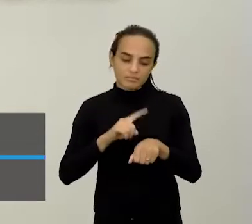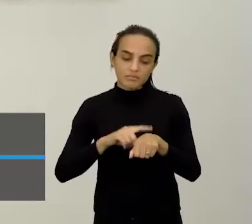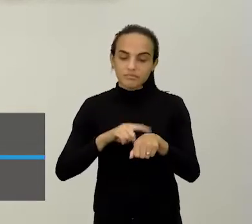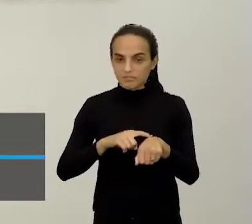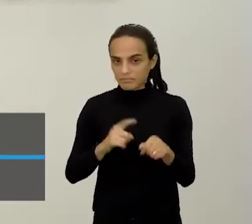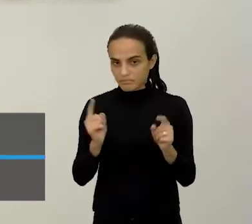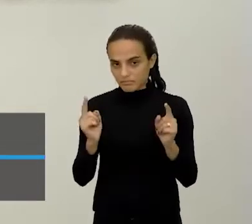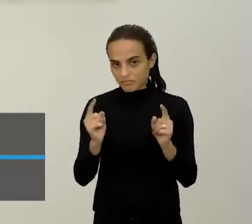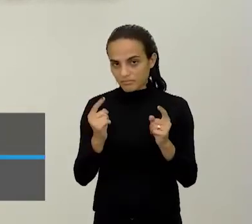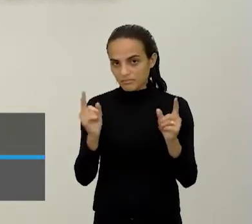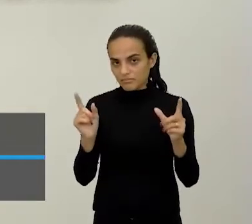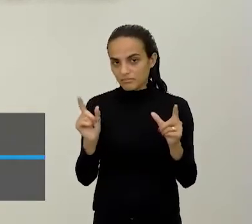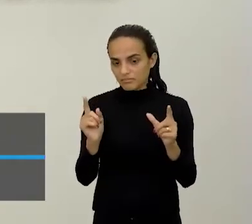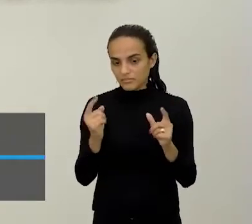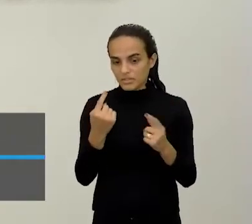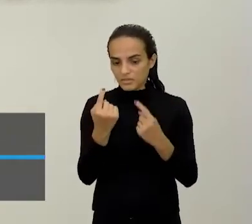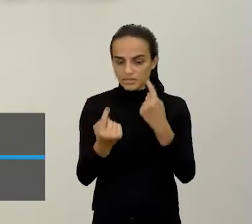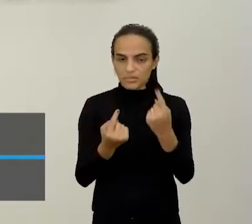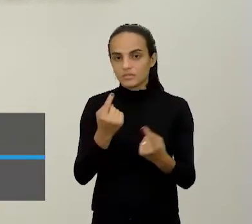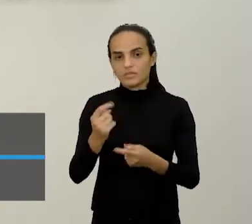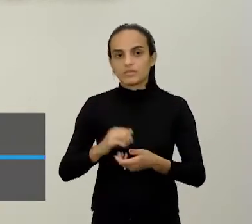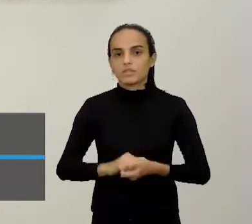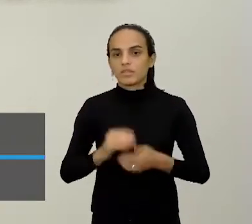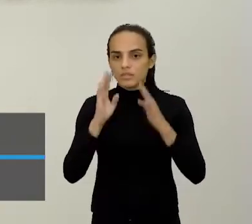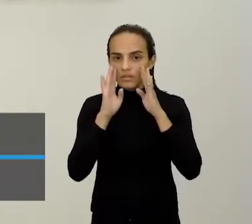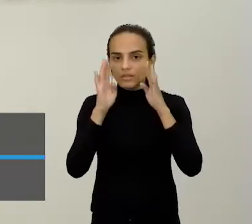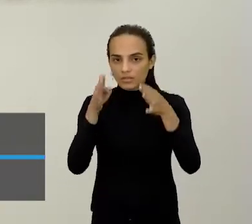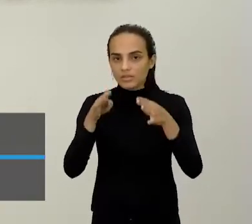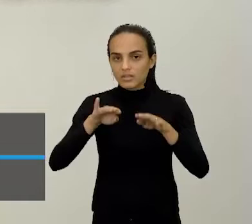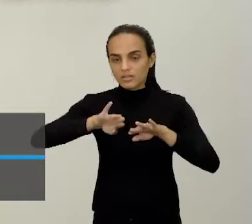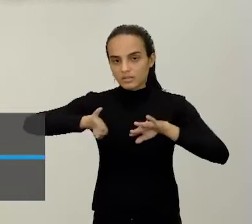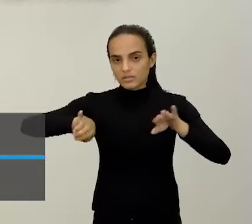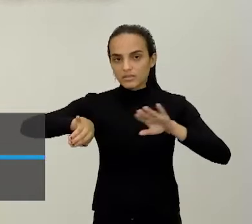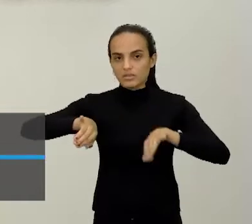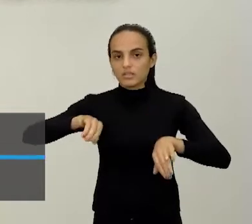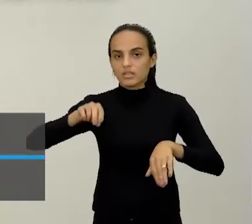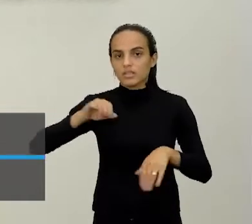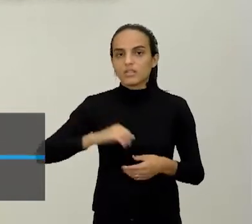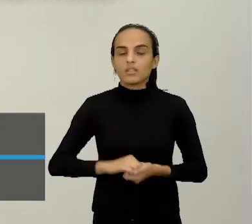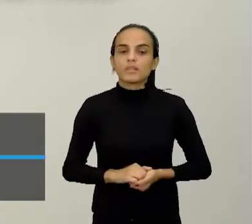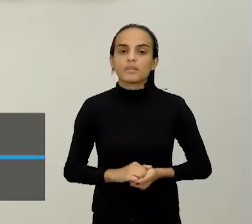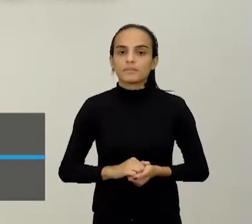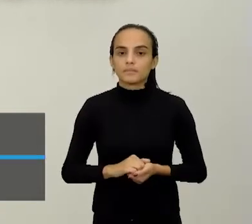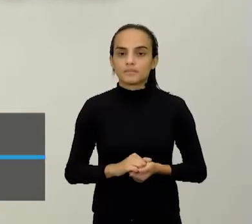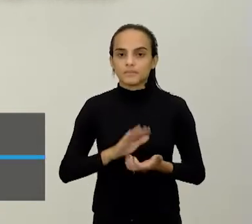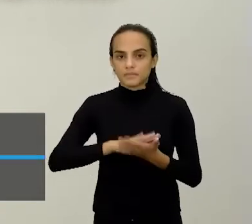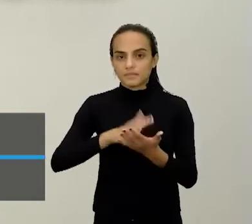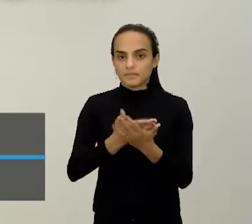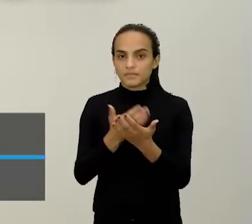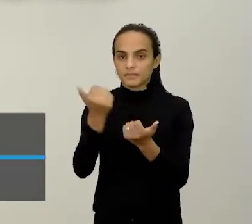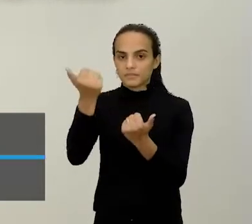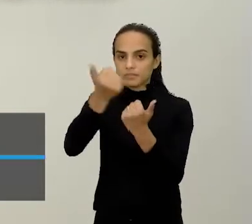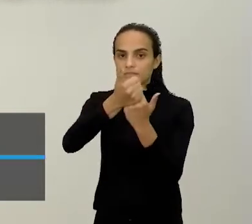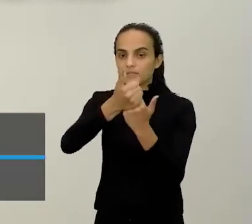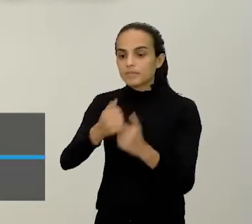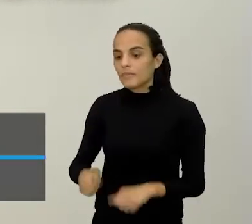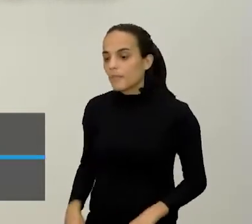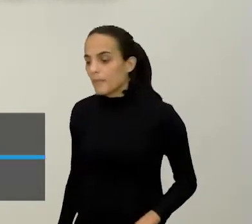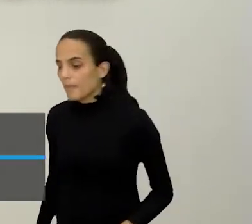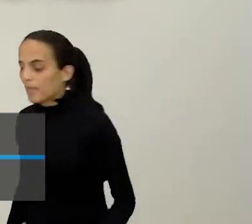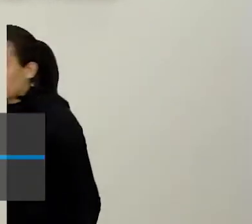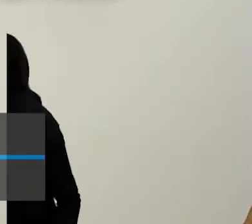essas forças. Então, hoje a gente vai focar em separar intramolecular, intermolecular e a ligação de